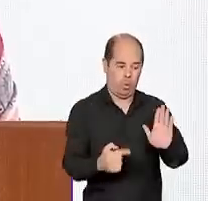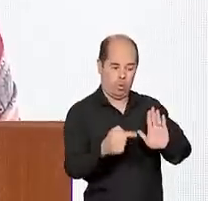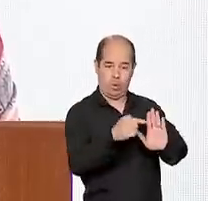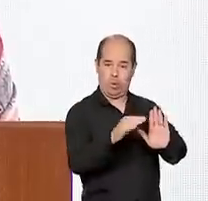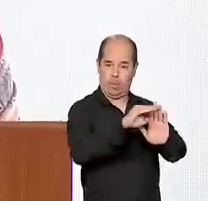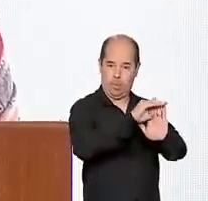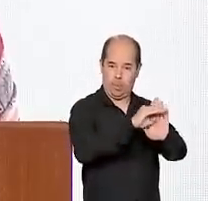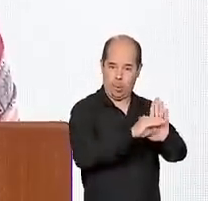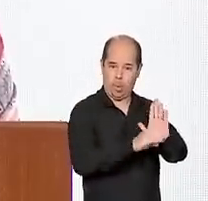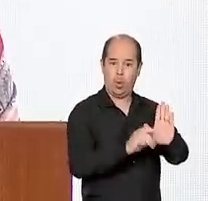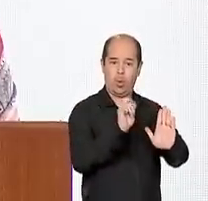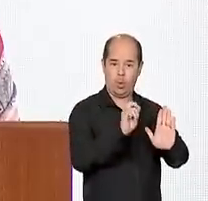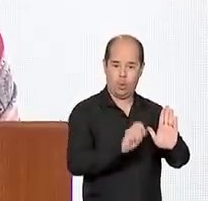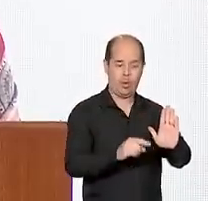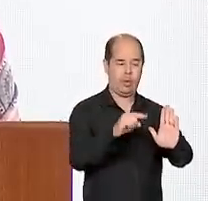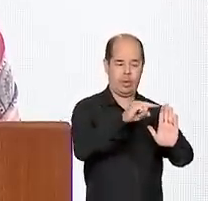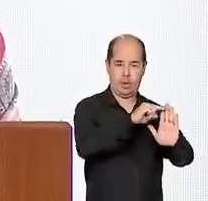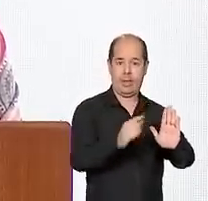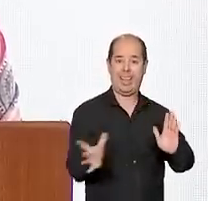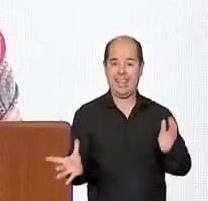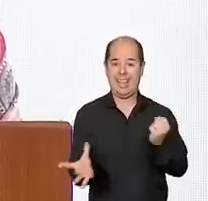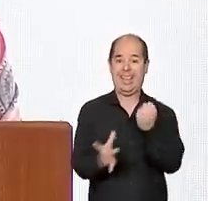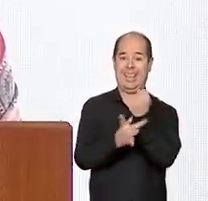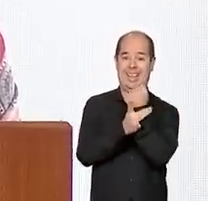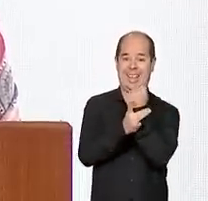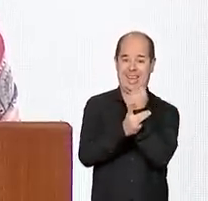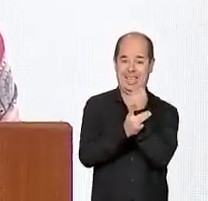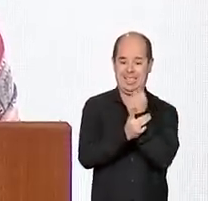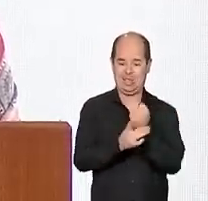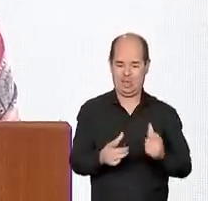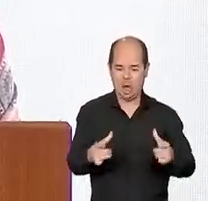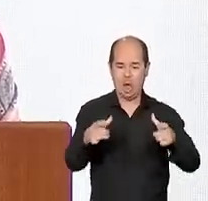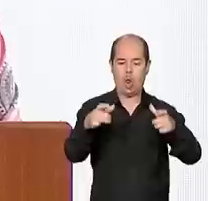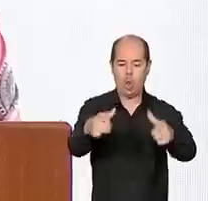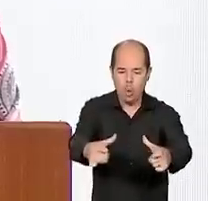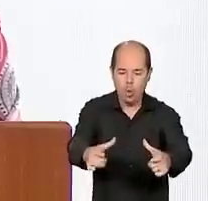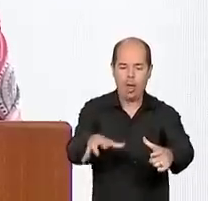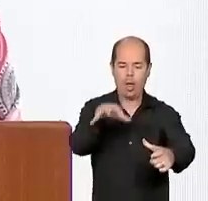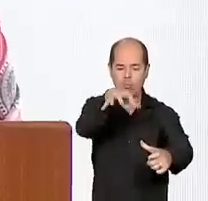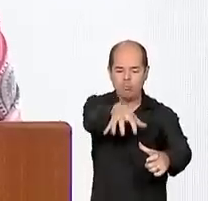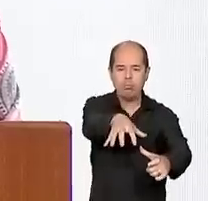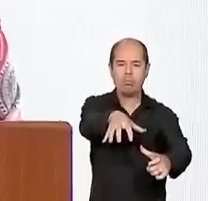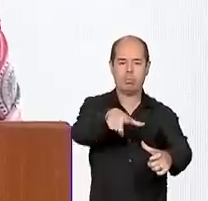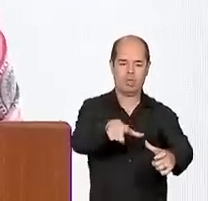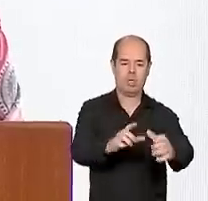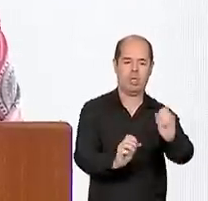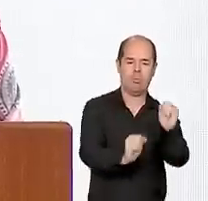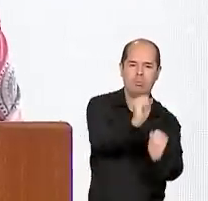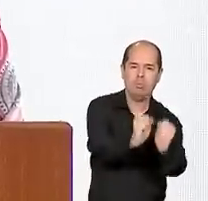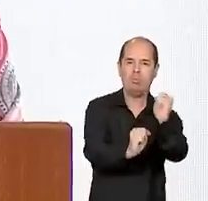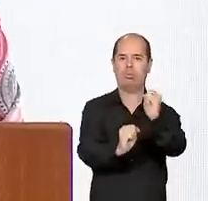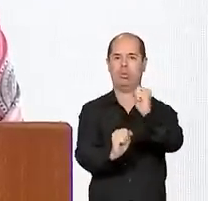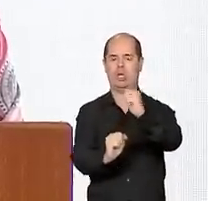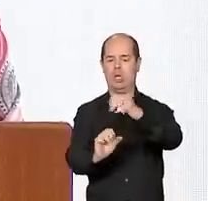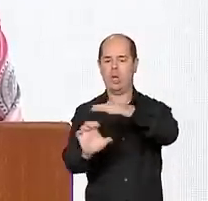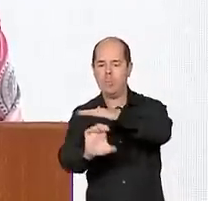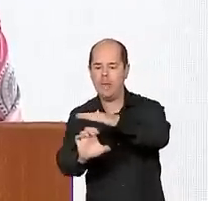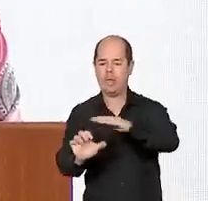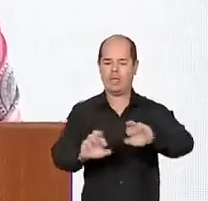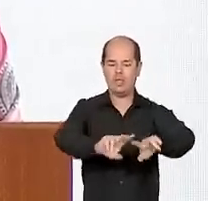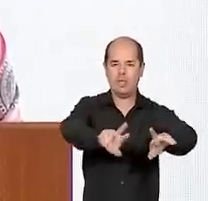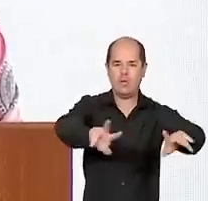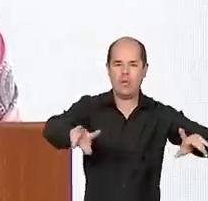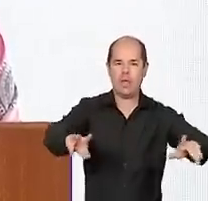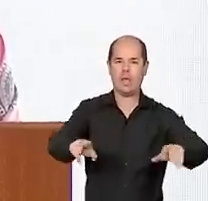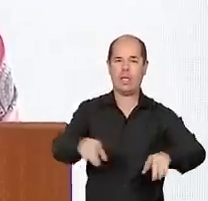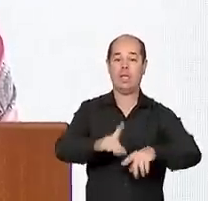diretrizes centrais garantir o complexo econômico e industrial da saúde como uma política de Estado